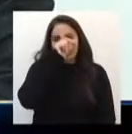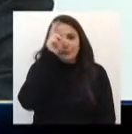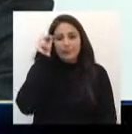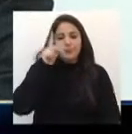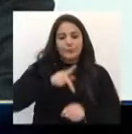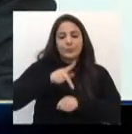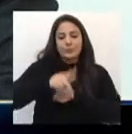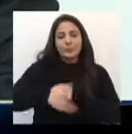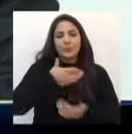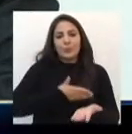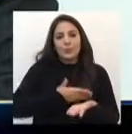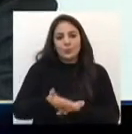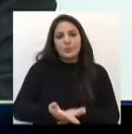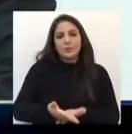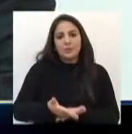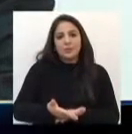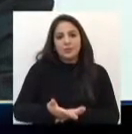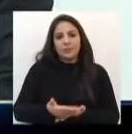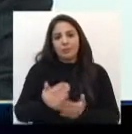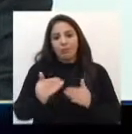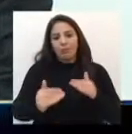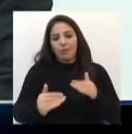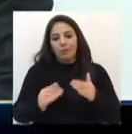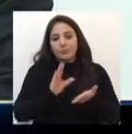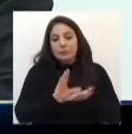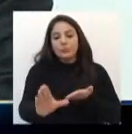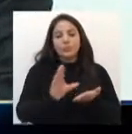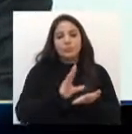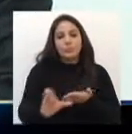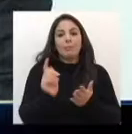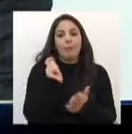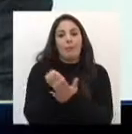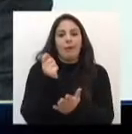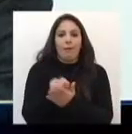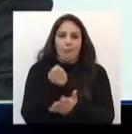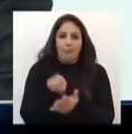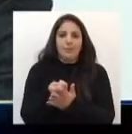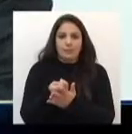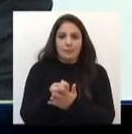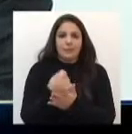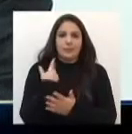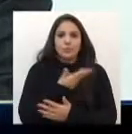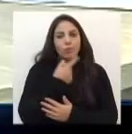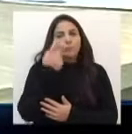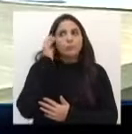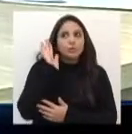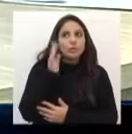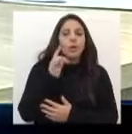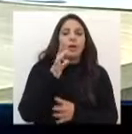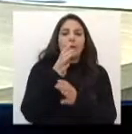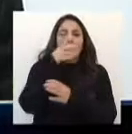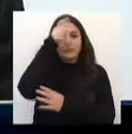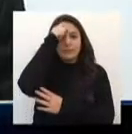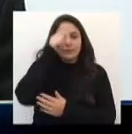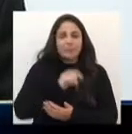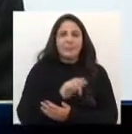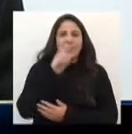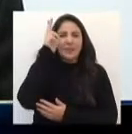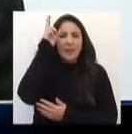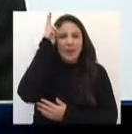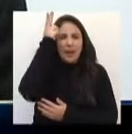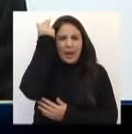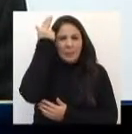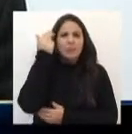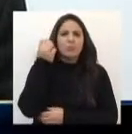Fundo passasse a aplacar com alguns dos investimentos que nós já tínhamos previsto com base nesses incentivos financeiros. Acho que em abril do ano